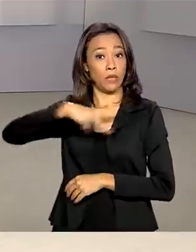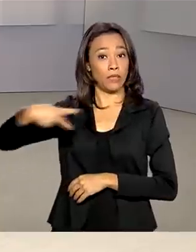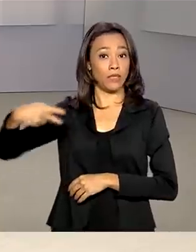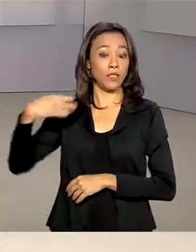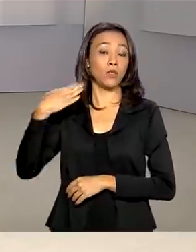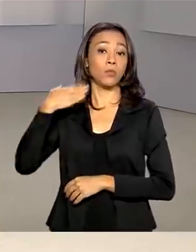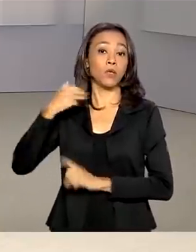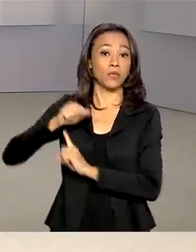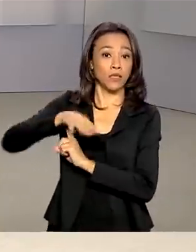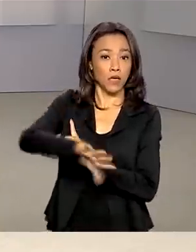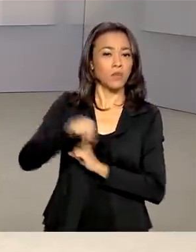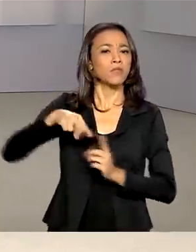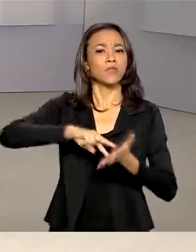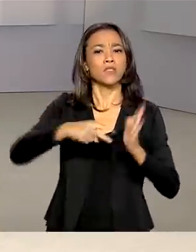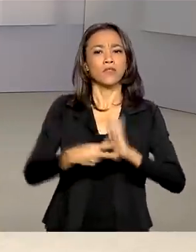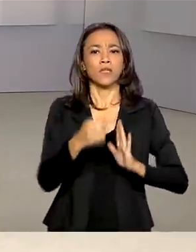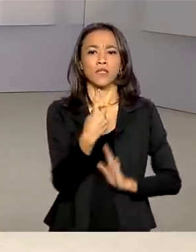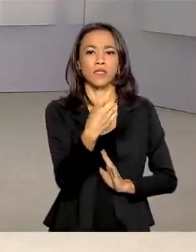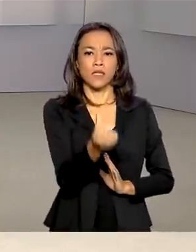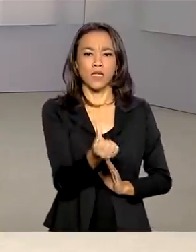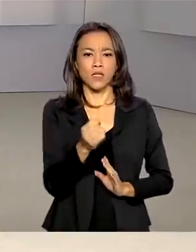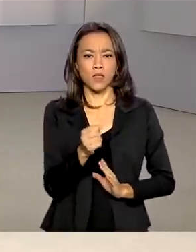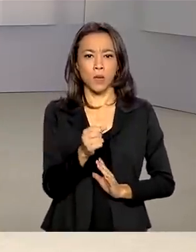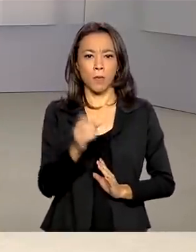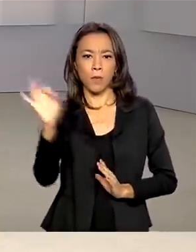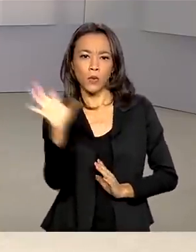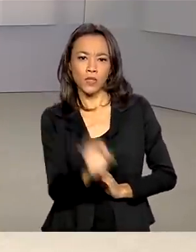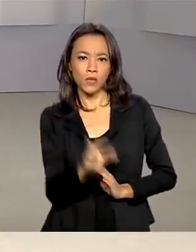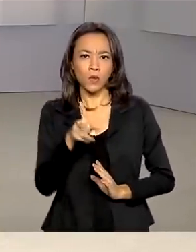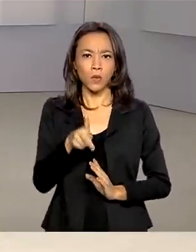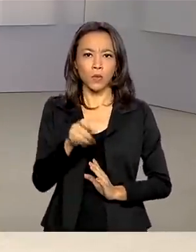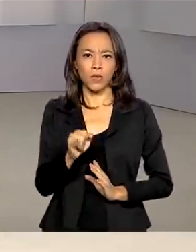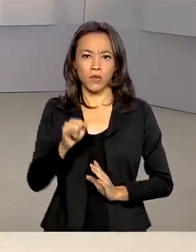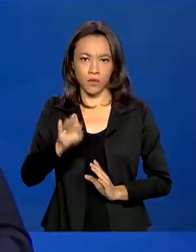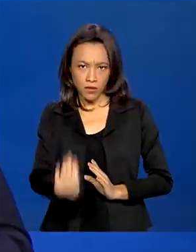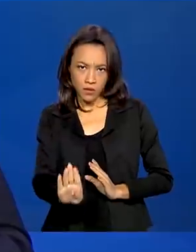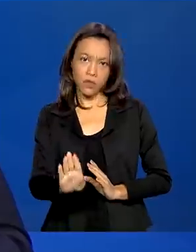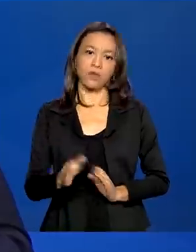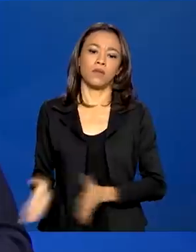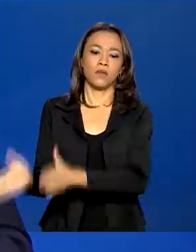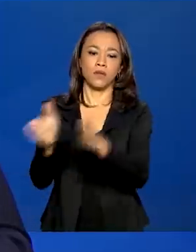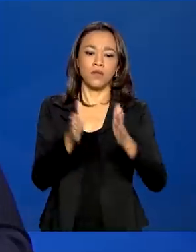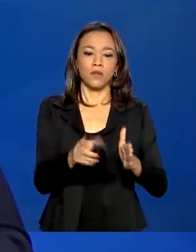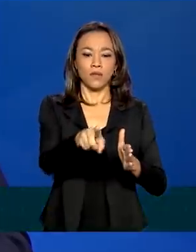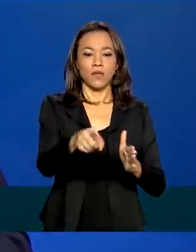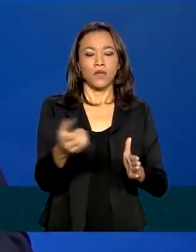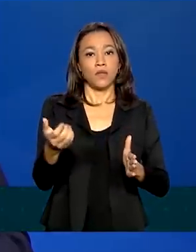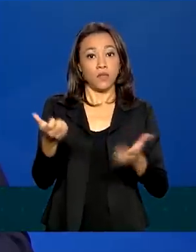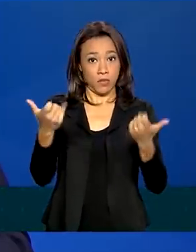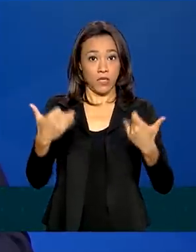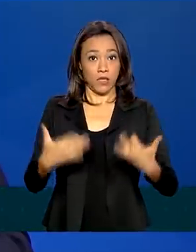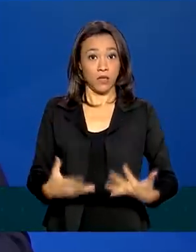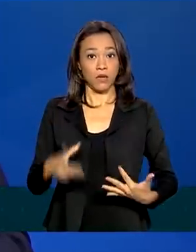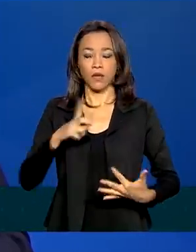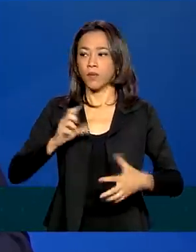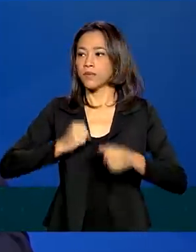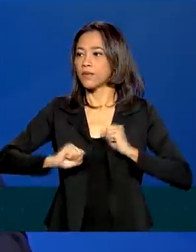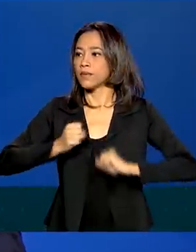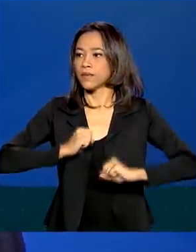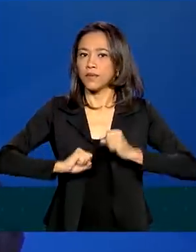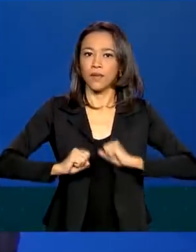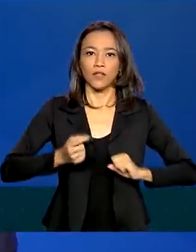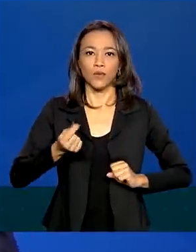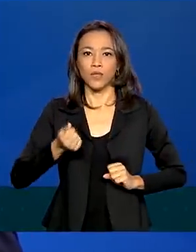mais de 16 por cento do produto interno bruto do país não existe uma ansiedade muito grande de todos